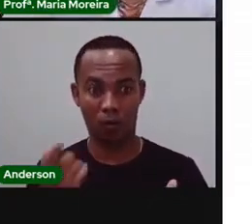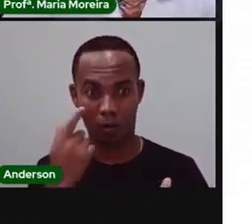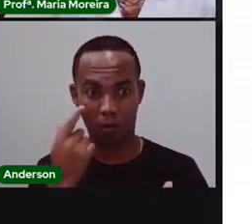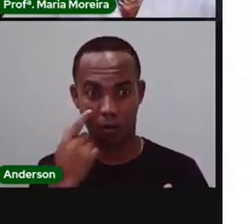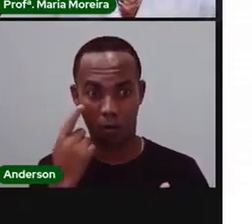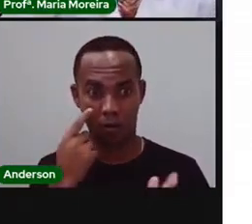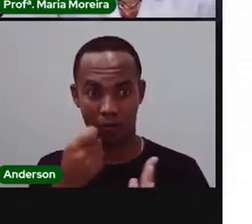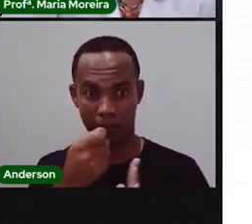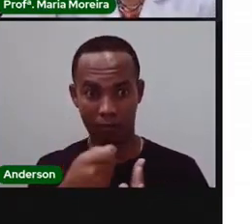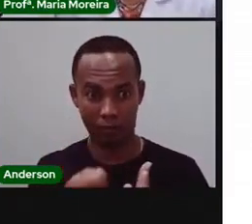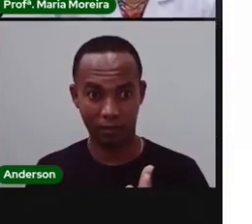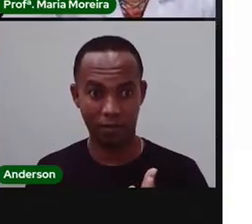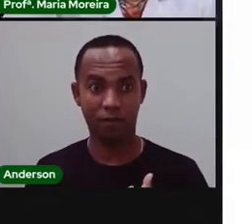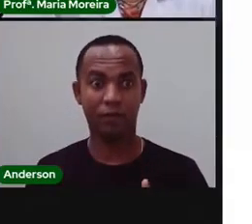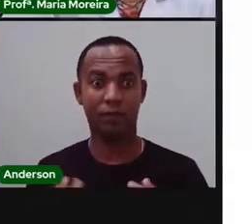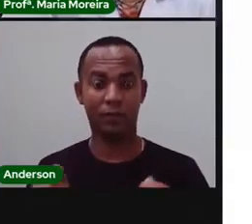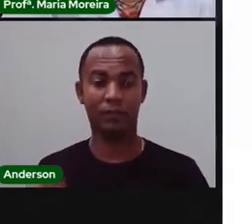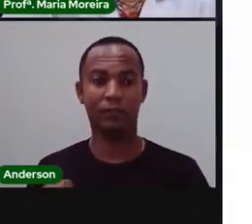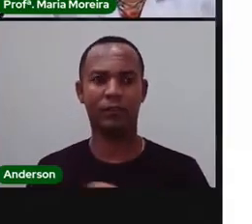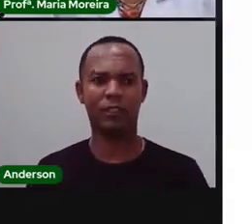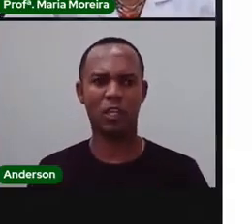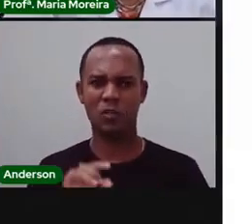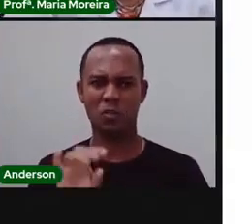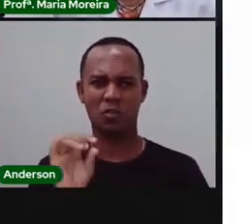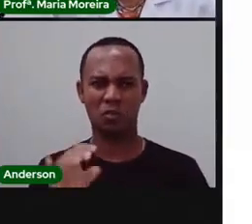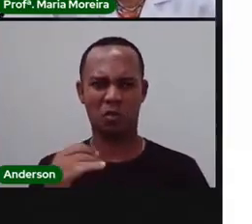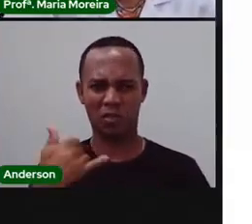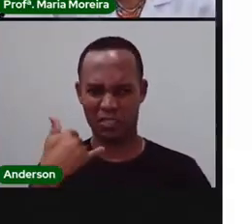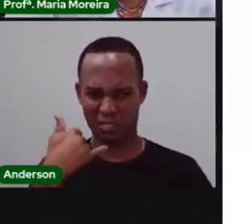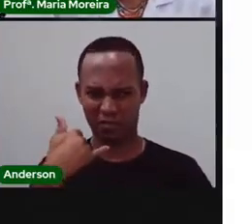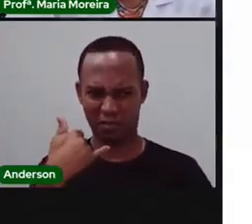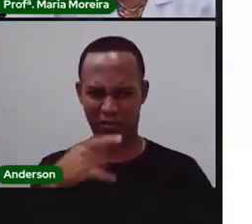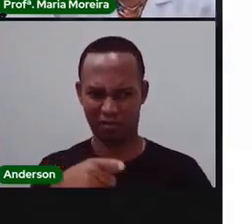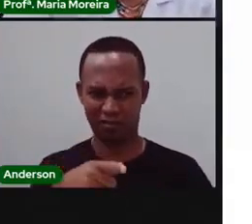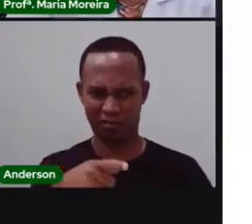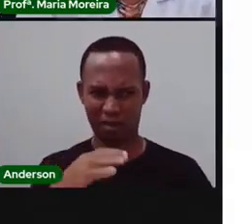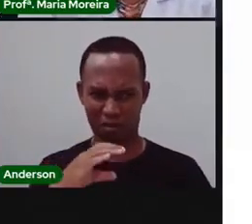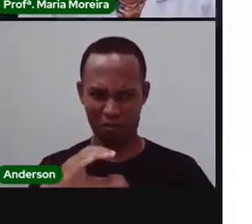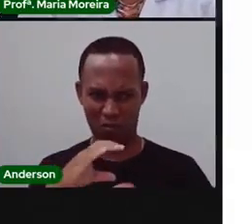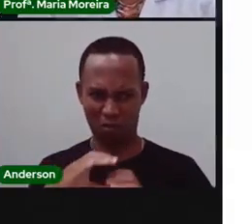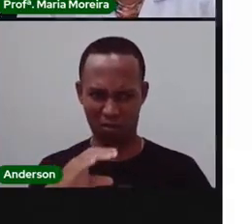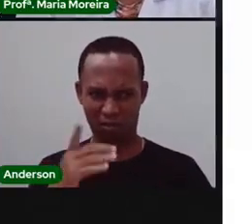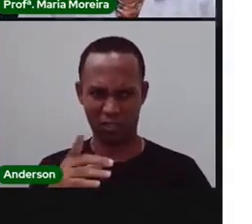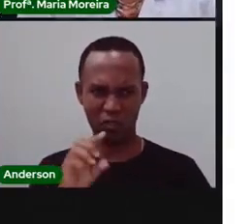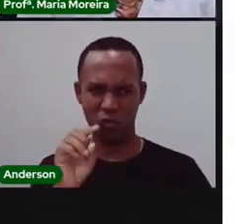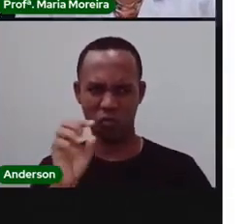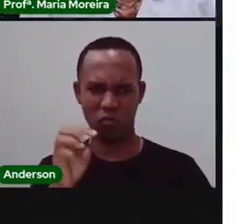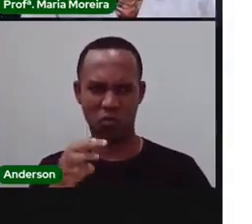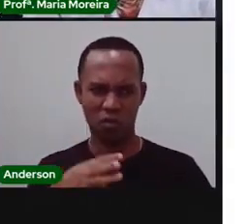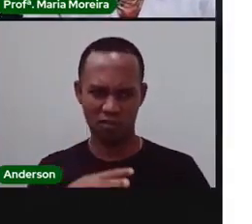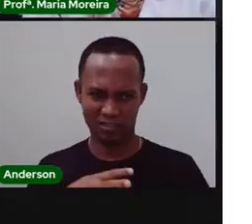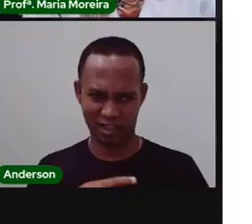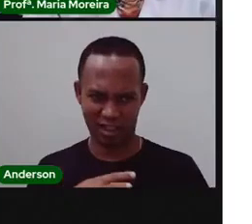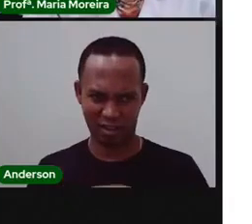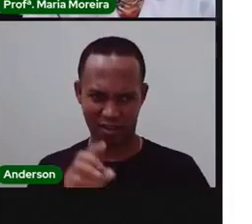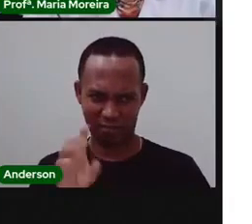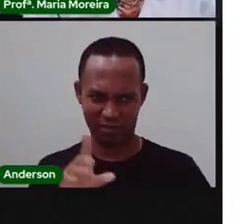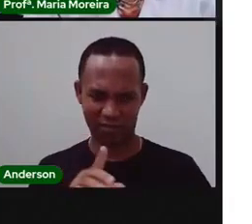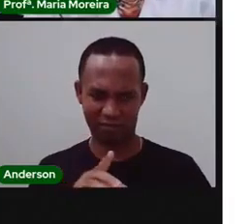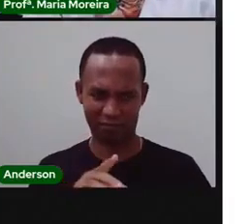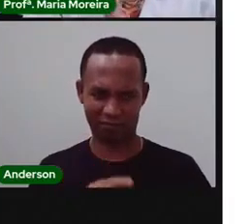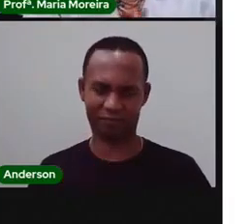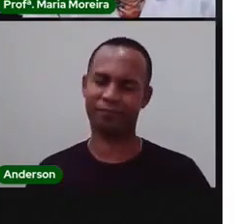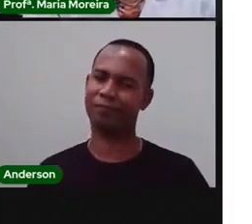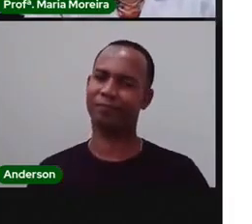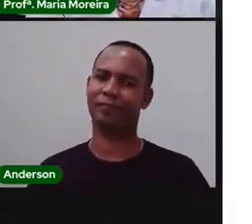aqui agora. Será só celular? Não acredito que só celular que vocês utilizam. Só WhatsApp? Olha, e outra